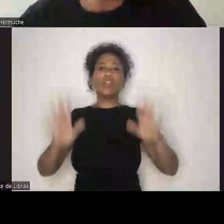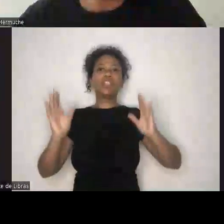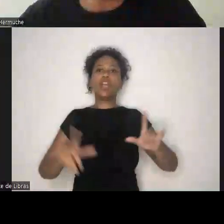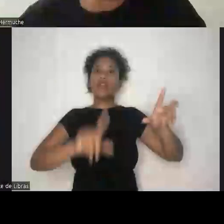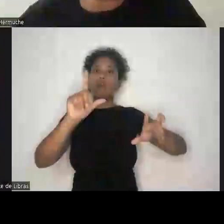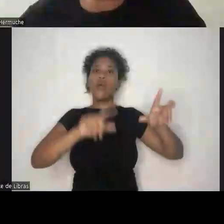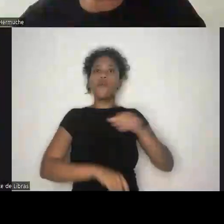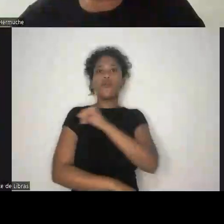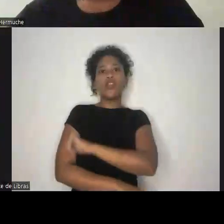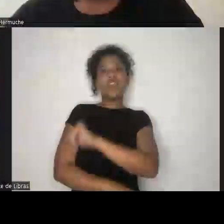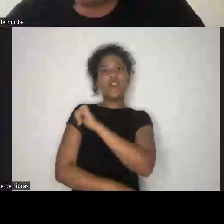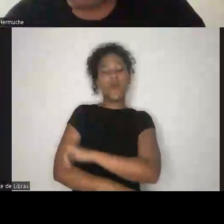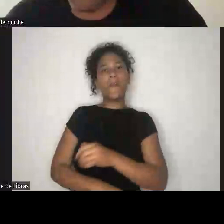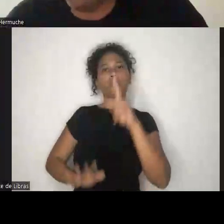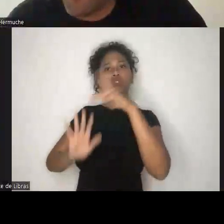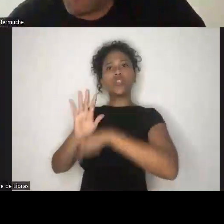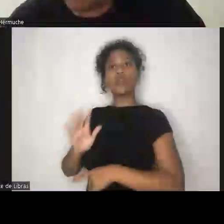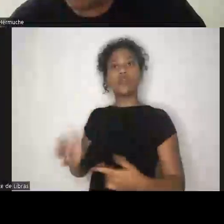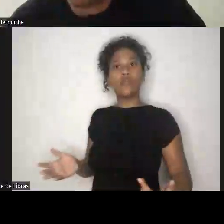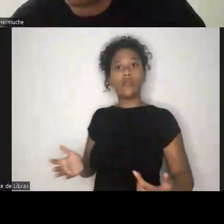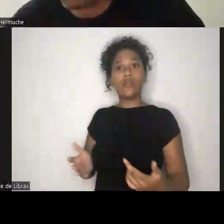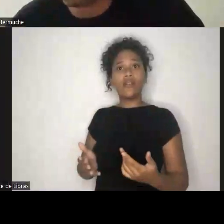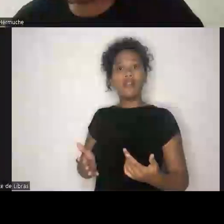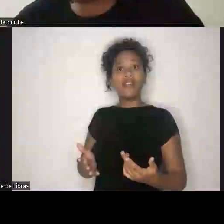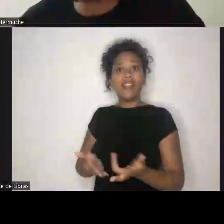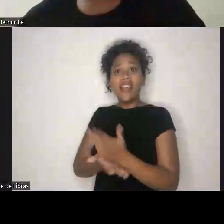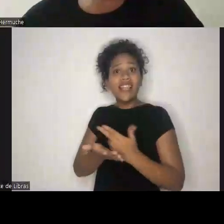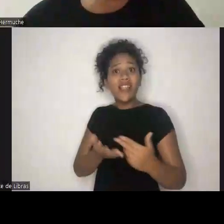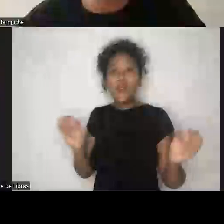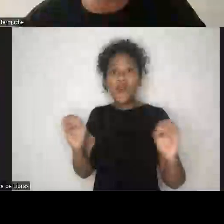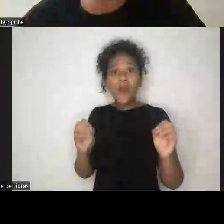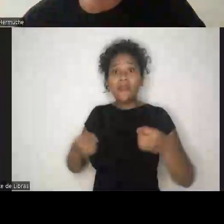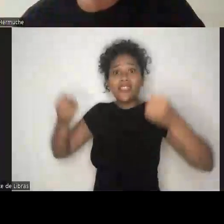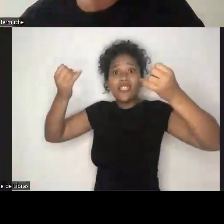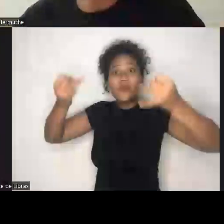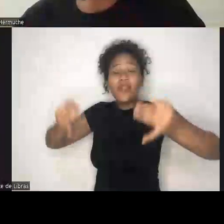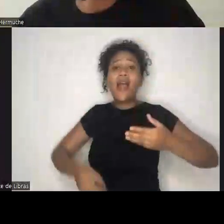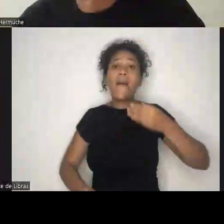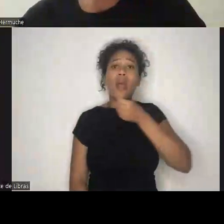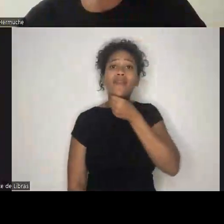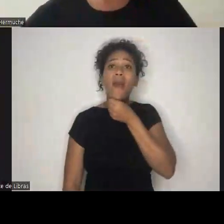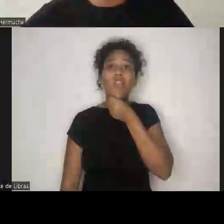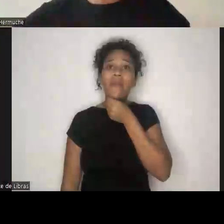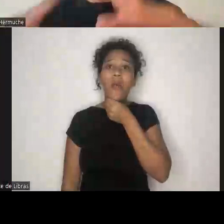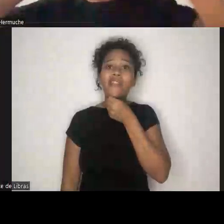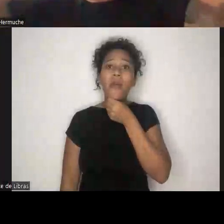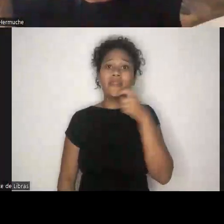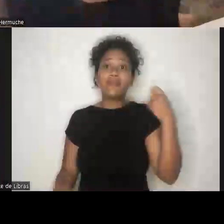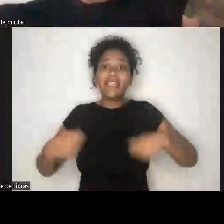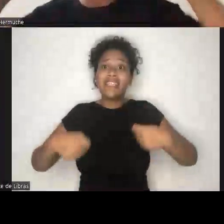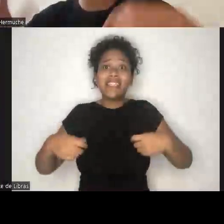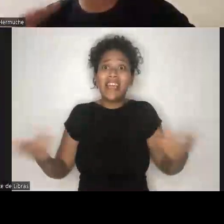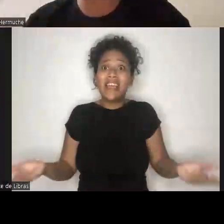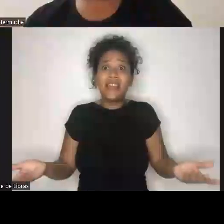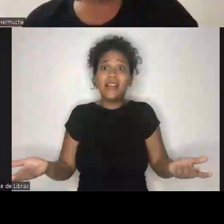defendendo um projeto sem ter um desenho eu tive que explica verbalmente é para pôr uma